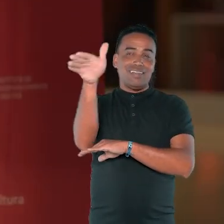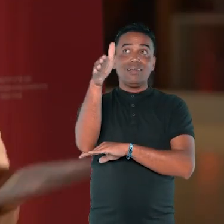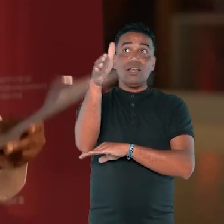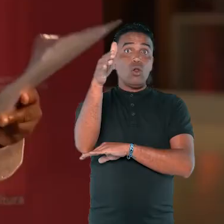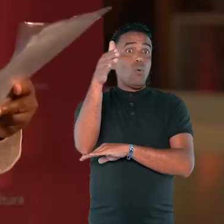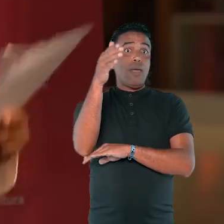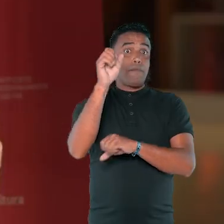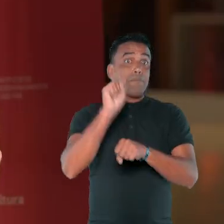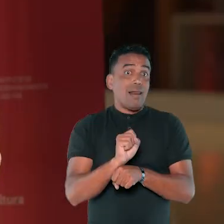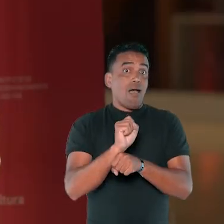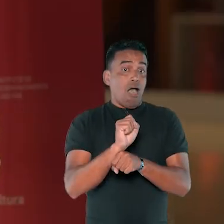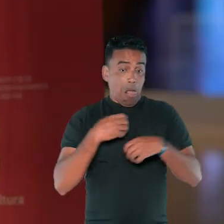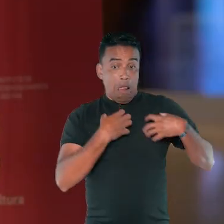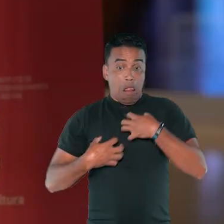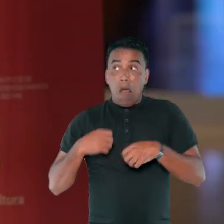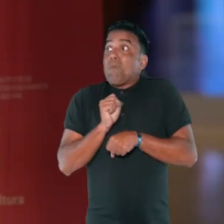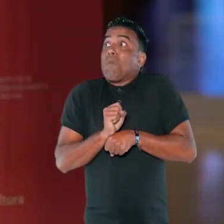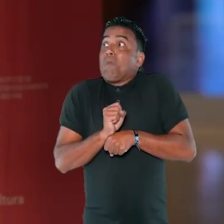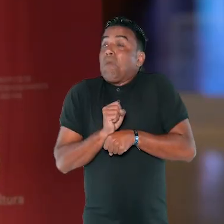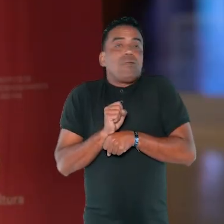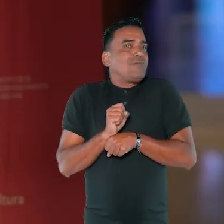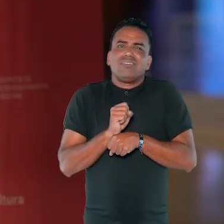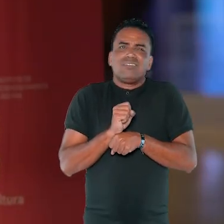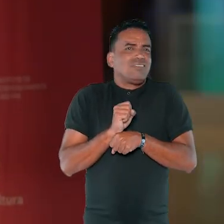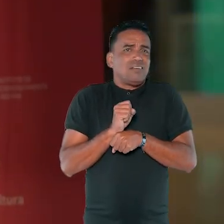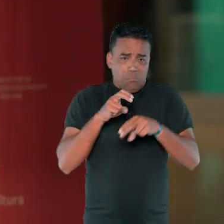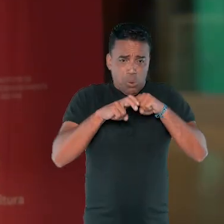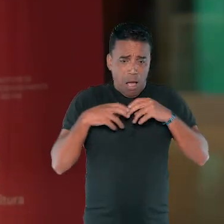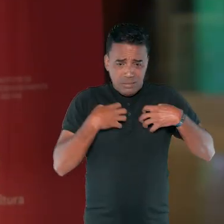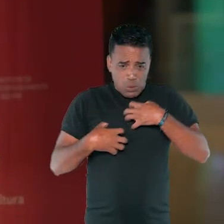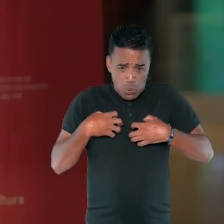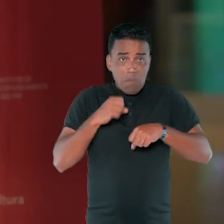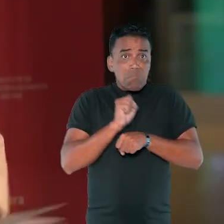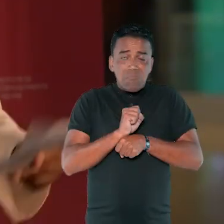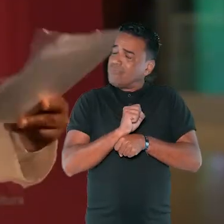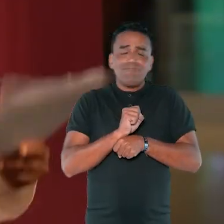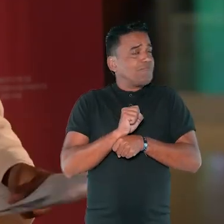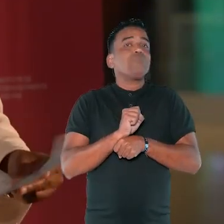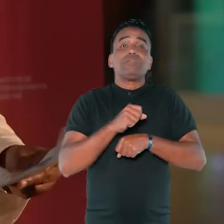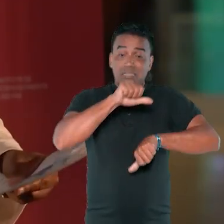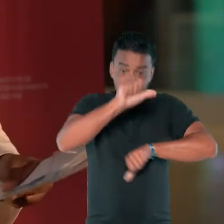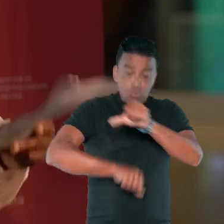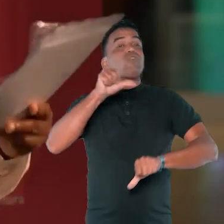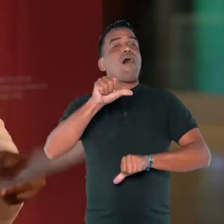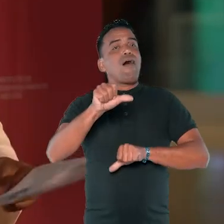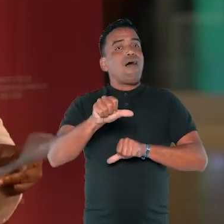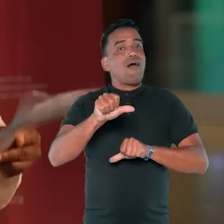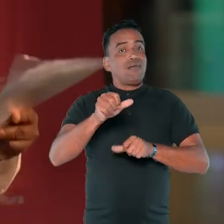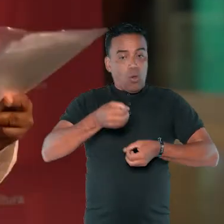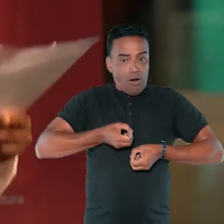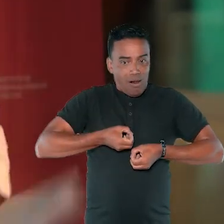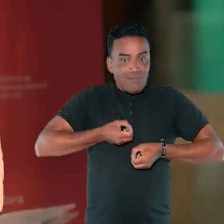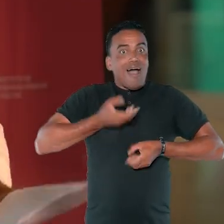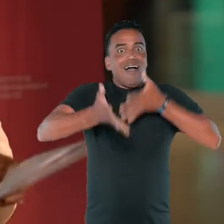Não podemos nos deixar paralisar pela angústia e levar com alegria, uma